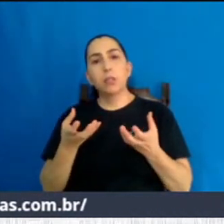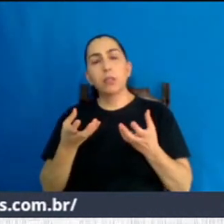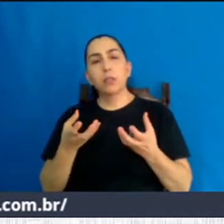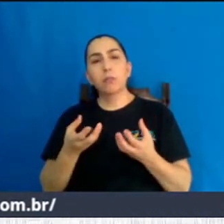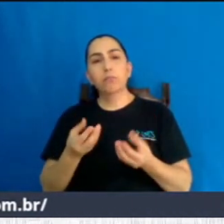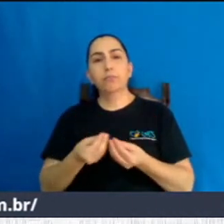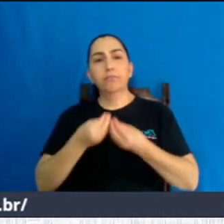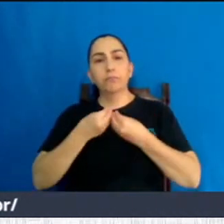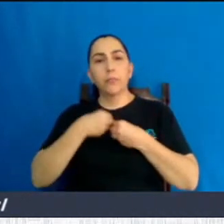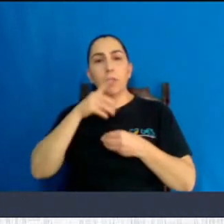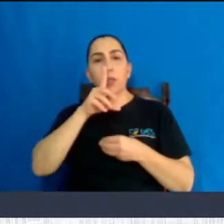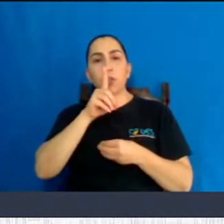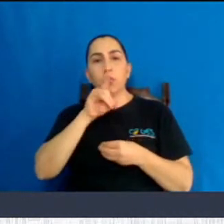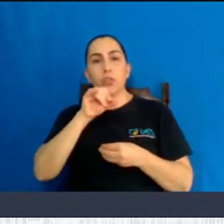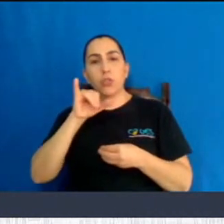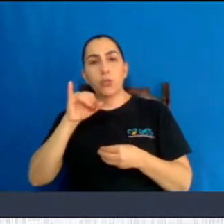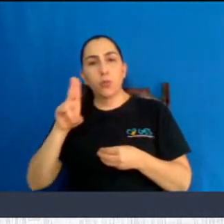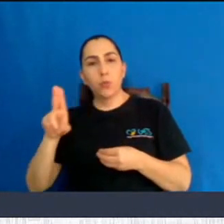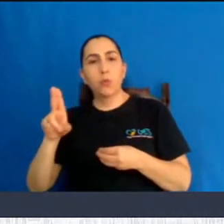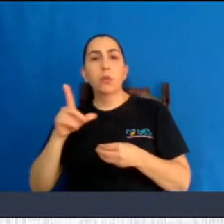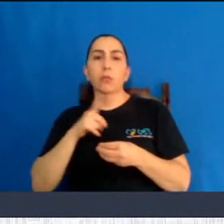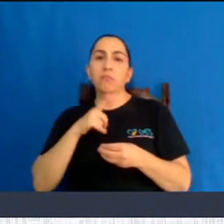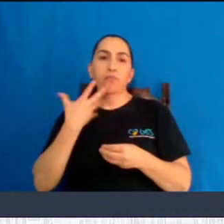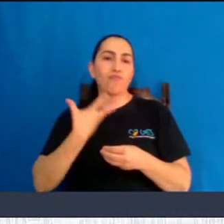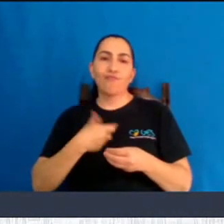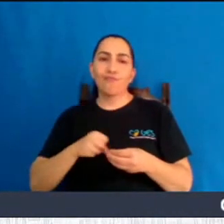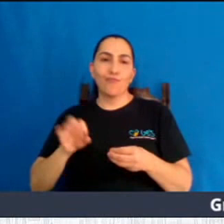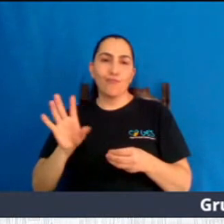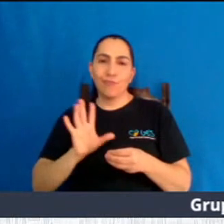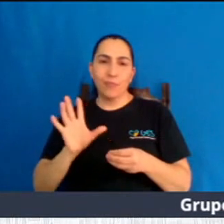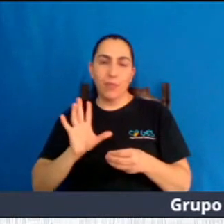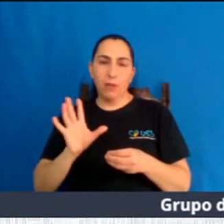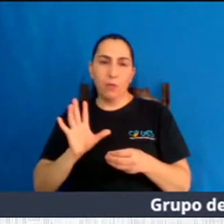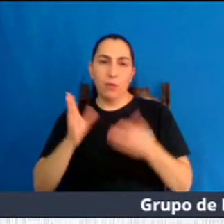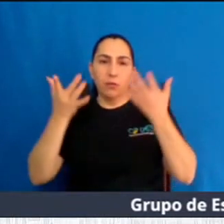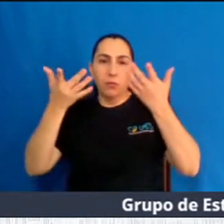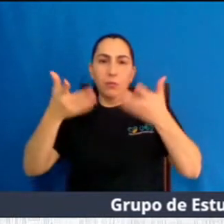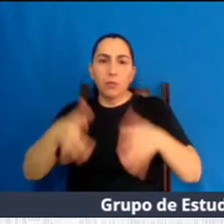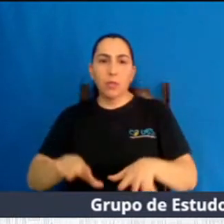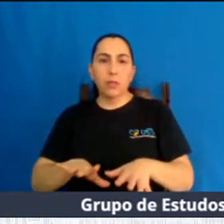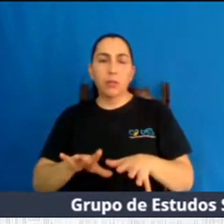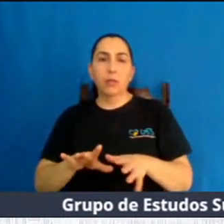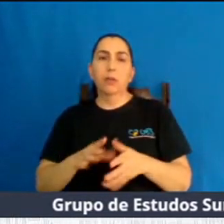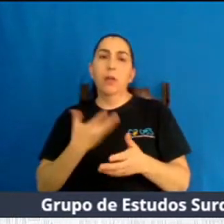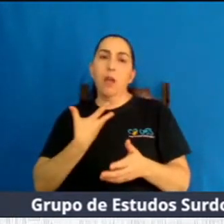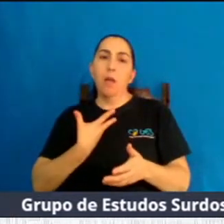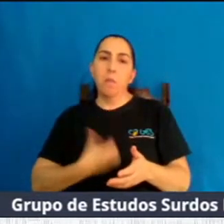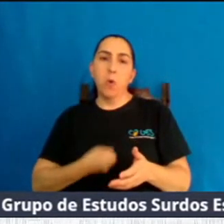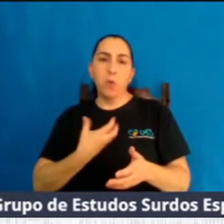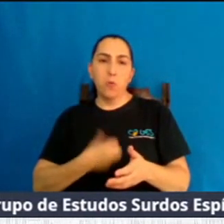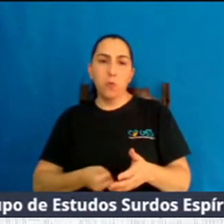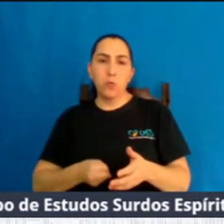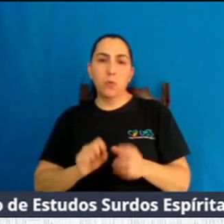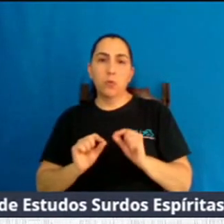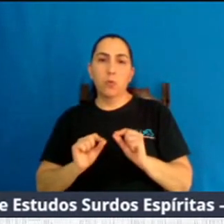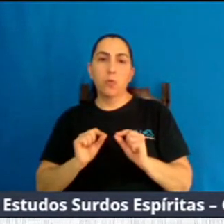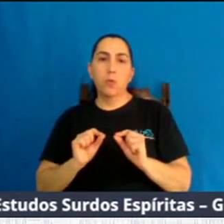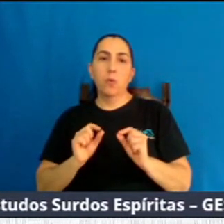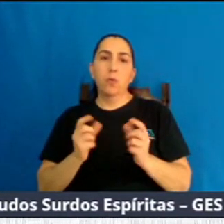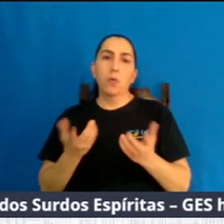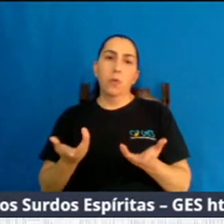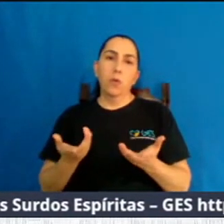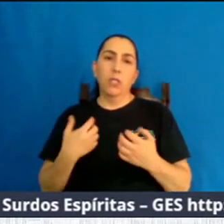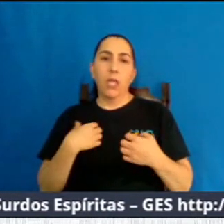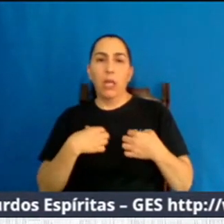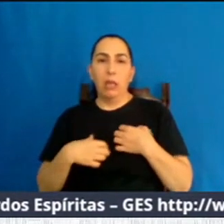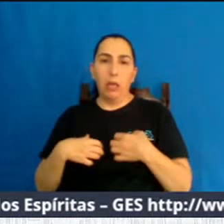DIU, e nós não aceitamos, porque a gente não quer correr esse risco de estar provocando abortos, não é? Além de ser um